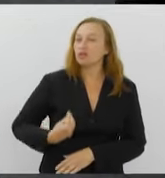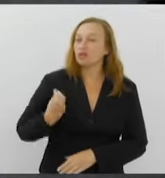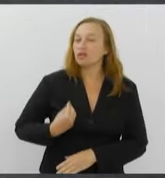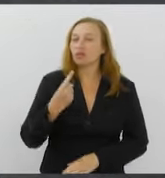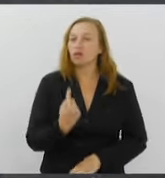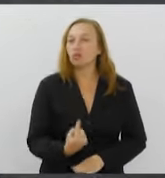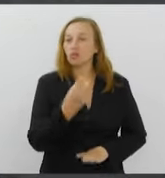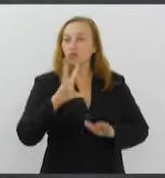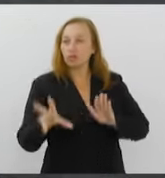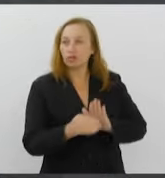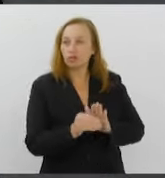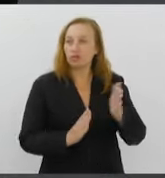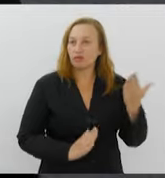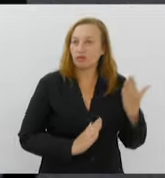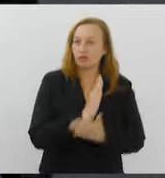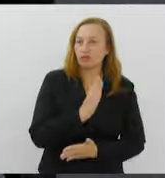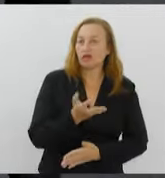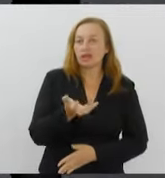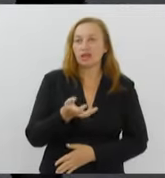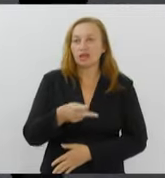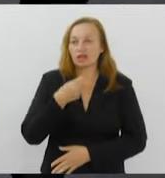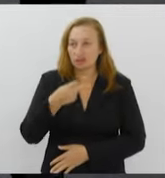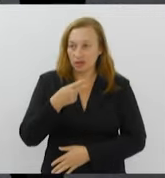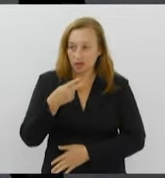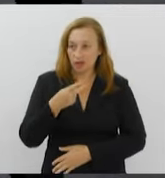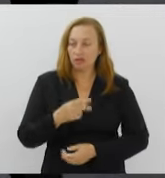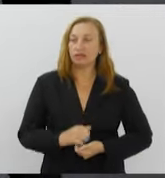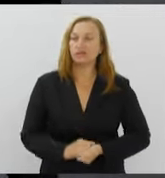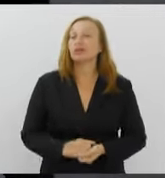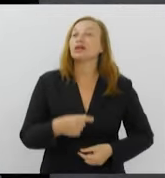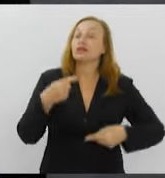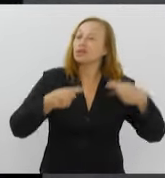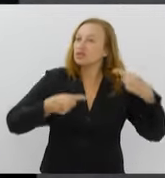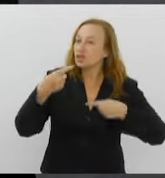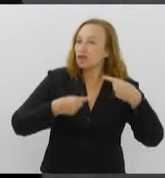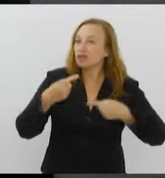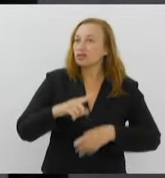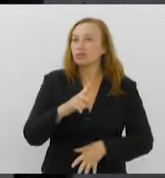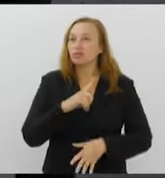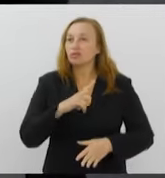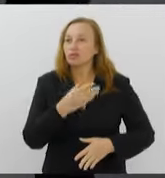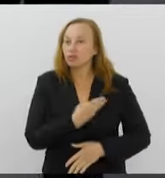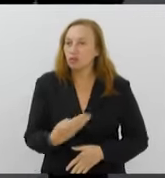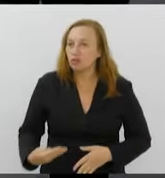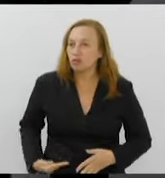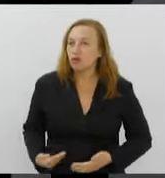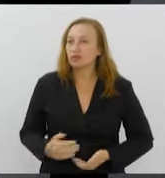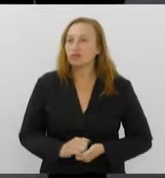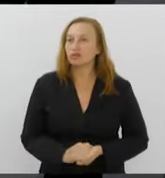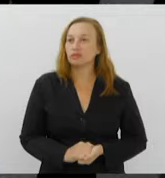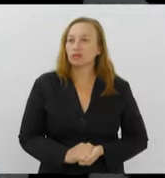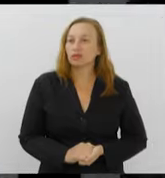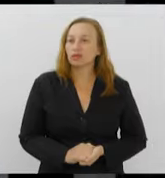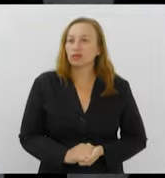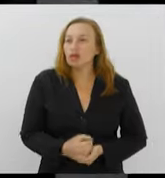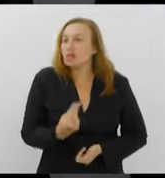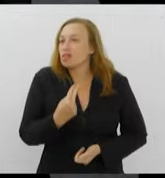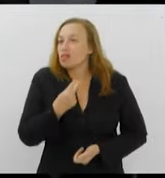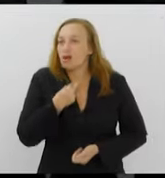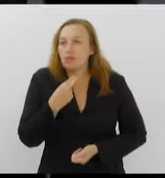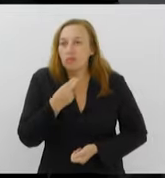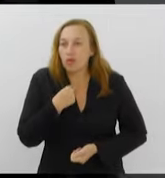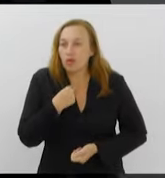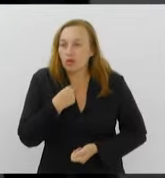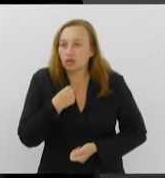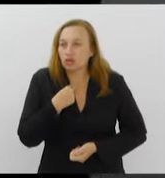emendas foi aprovada, quero destacar, nesse diálogo que a gente teve aqui com o governo, de que não pode